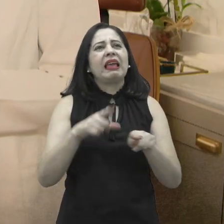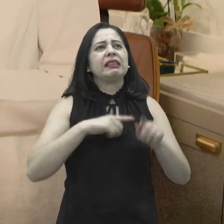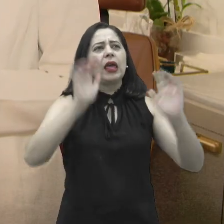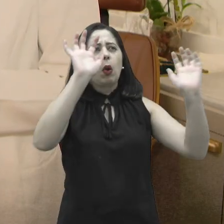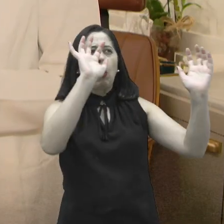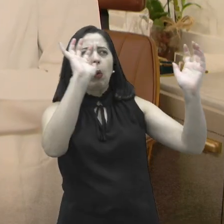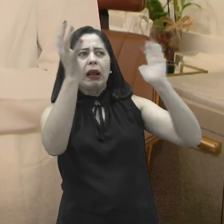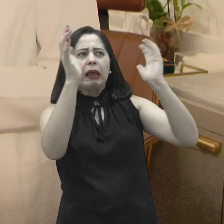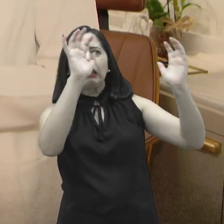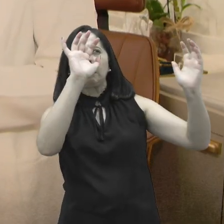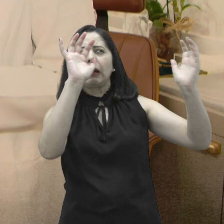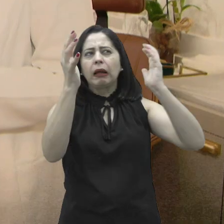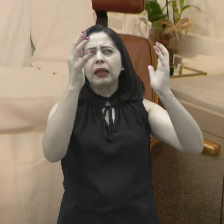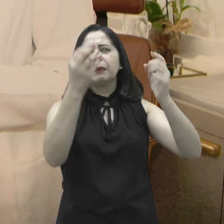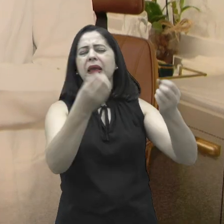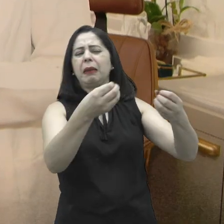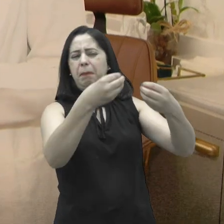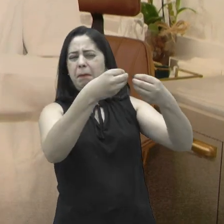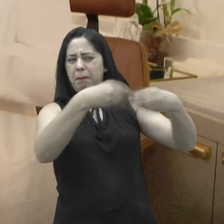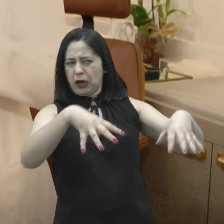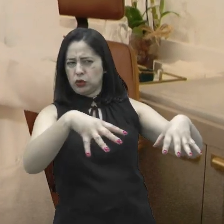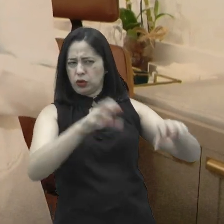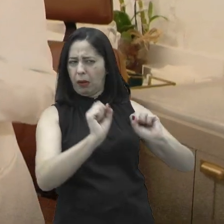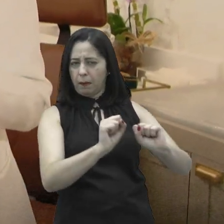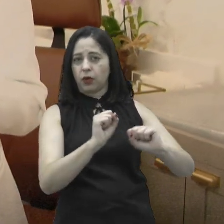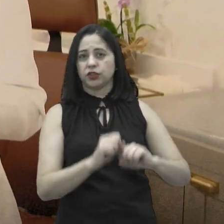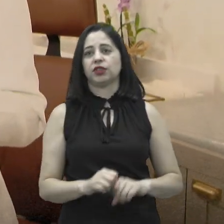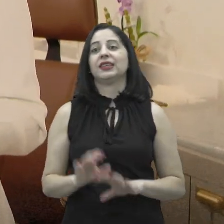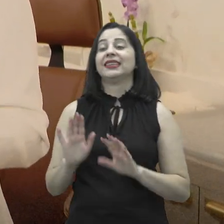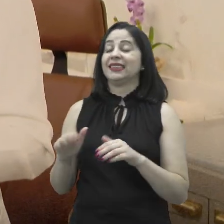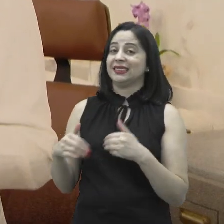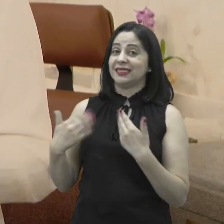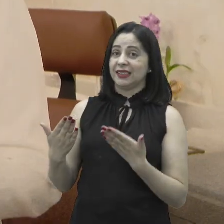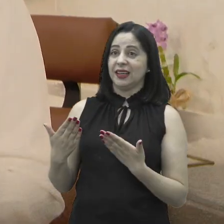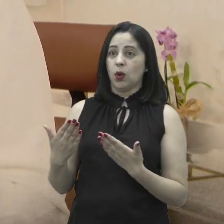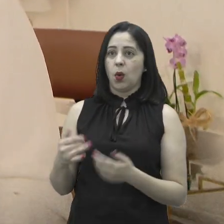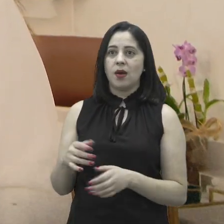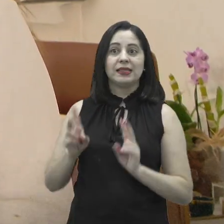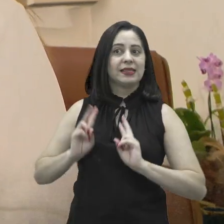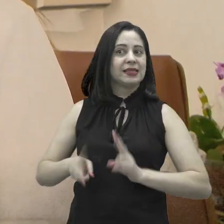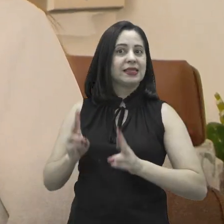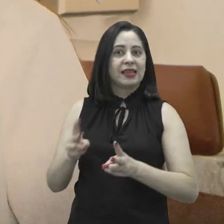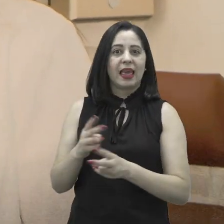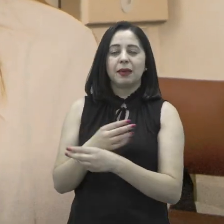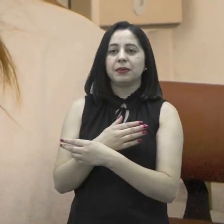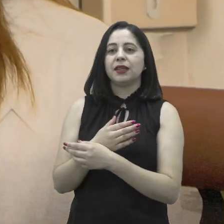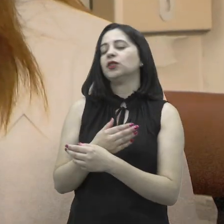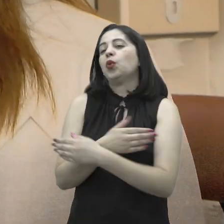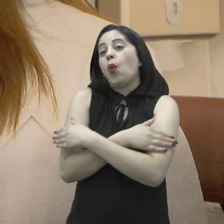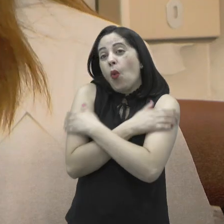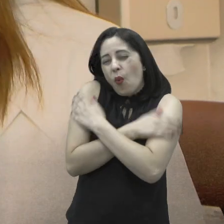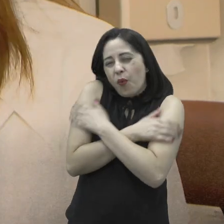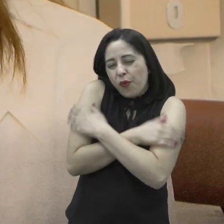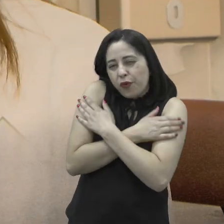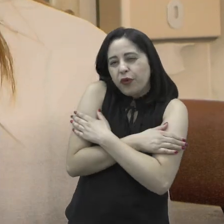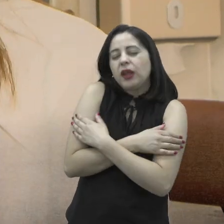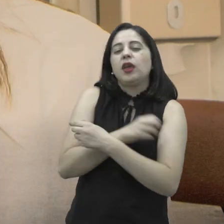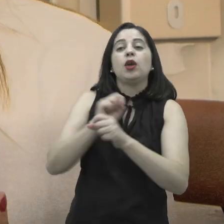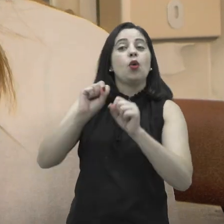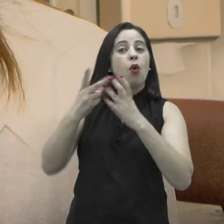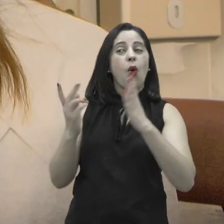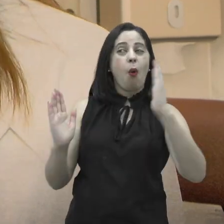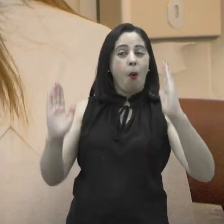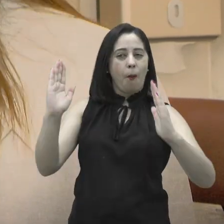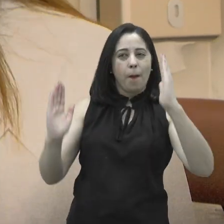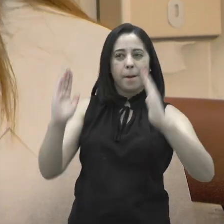mais intensos? Geralmente a gente tem uma piora ali outono e inverno, mas assim, ultimamente devido a tanto